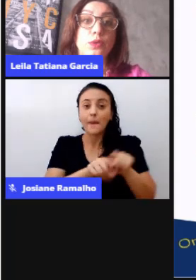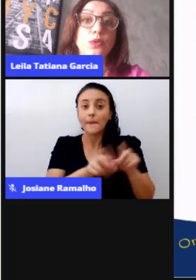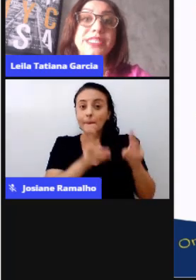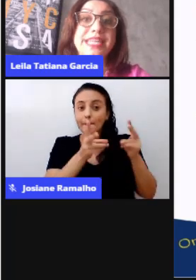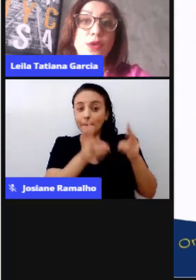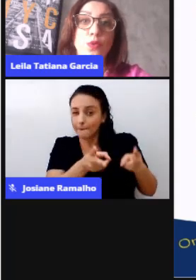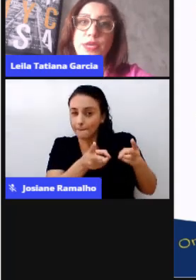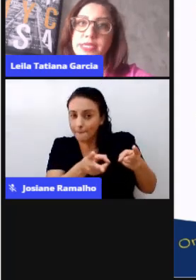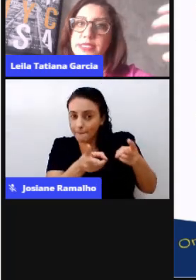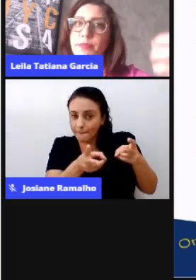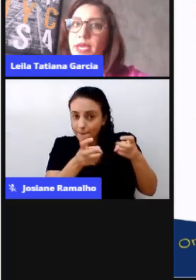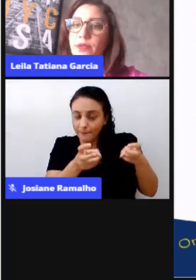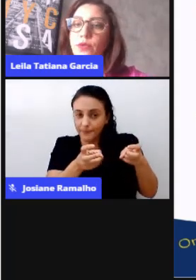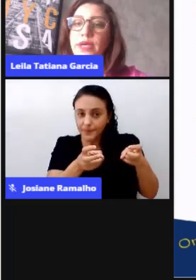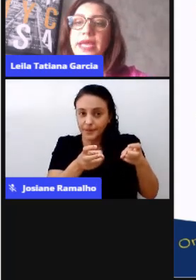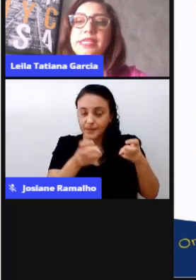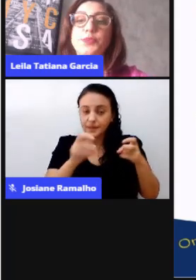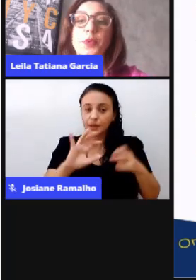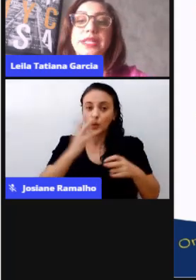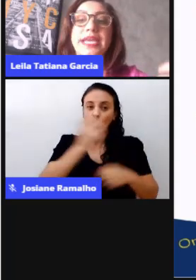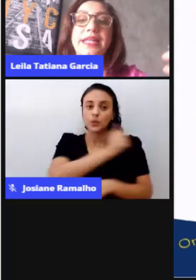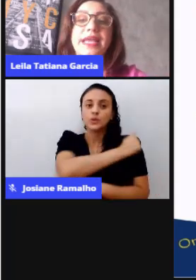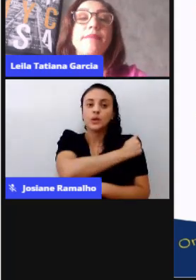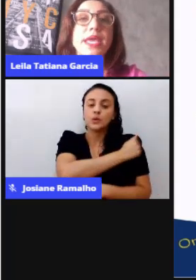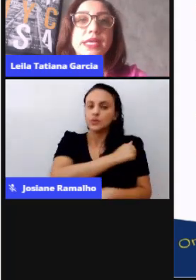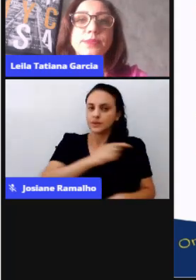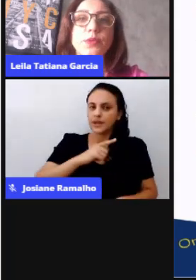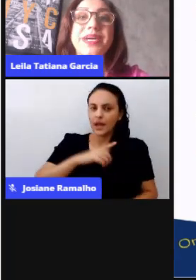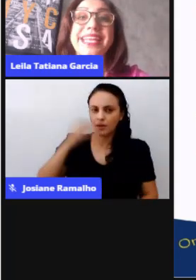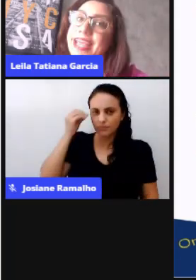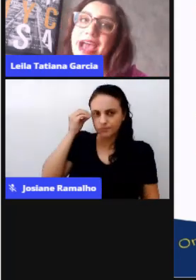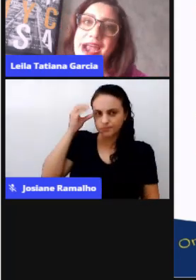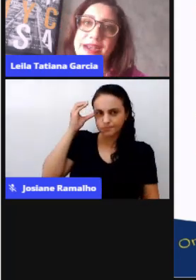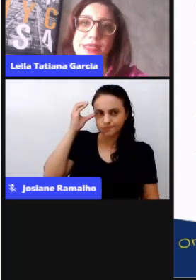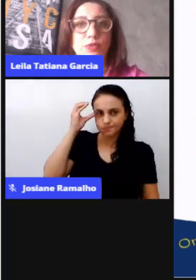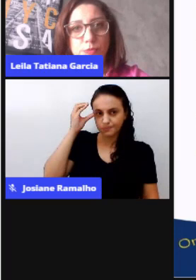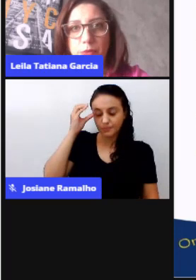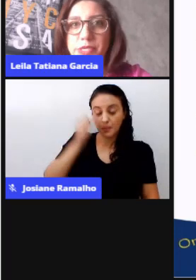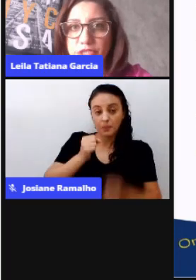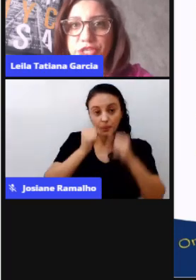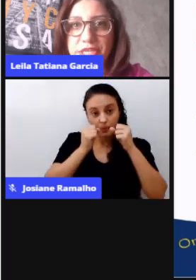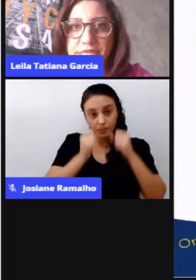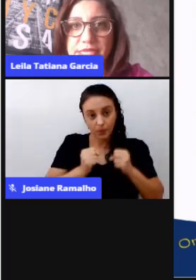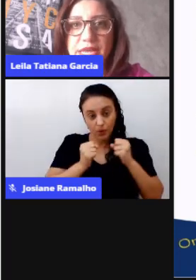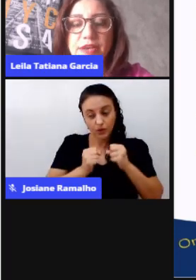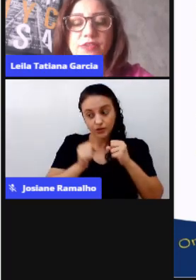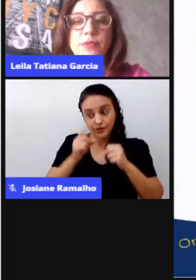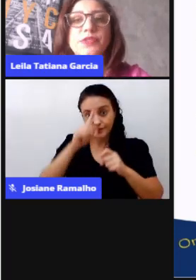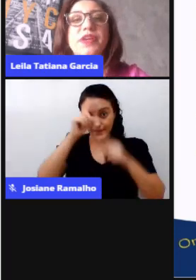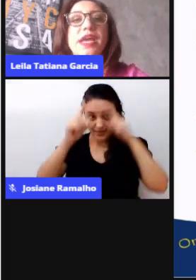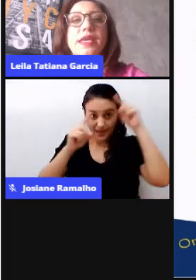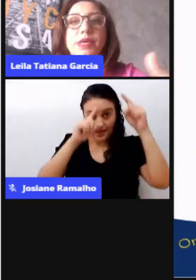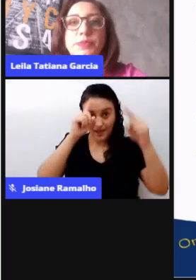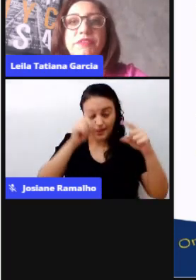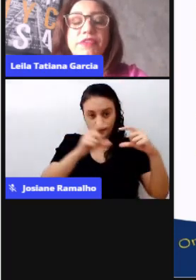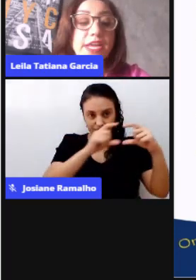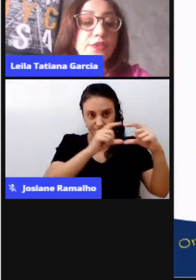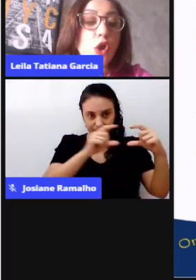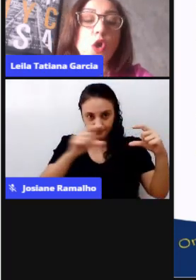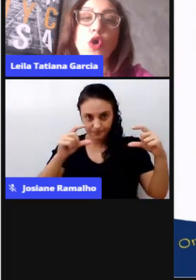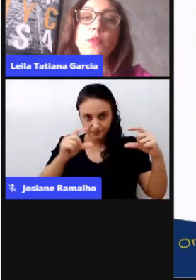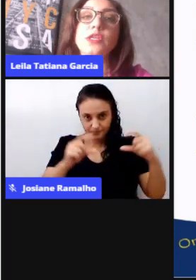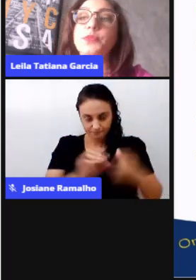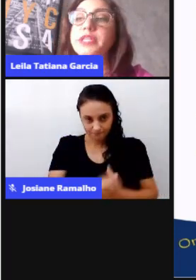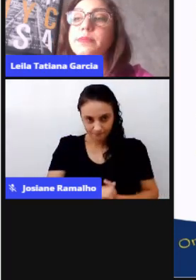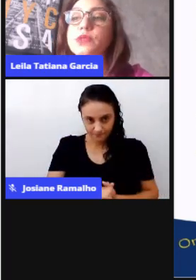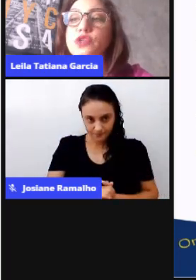quando os alunos têm o conhecimento, eles podem até mesmo criar as suas próprias tirinhas. Nós vamos ver aqui mais para